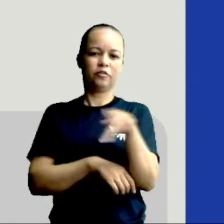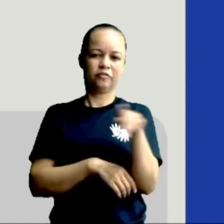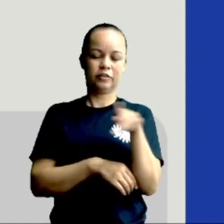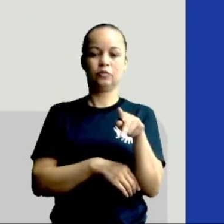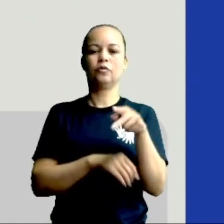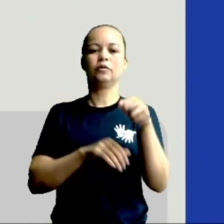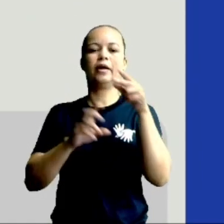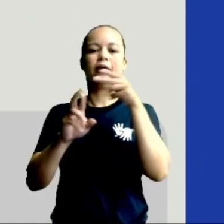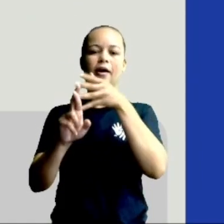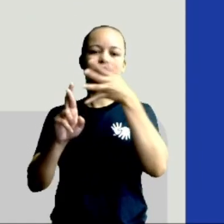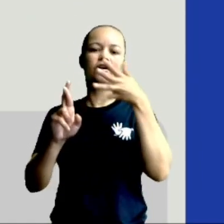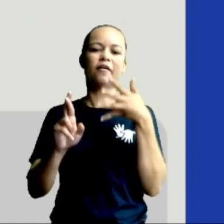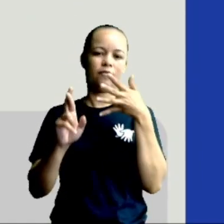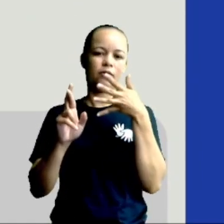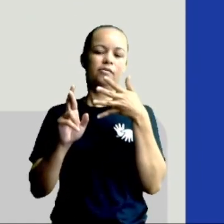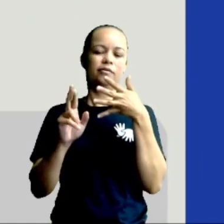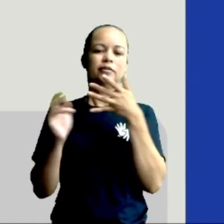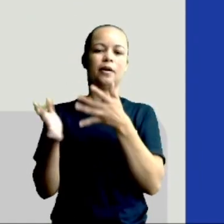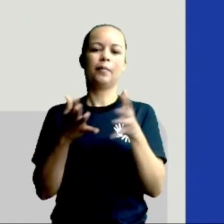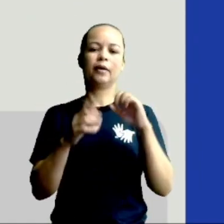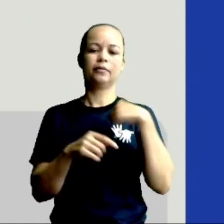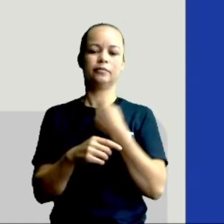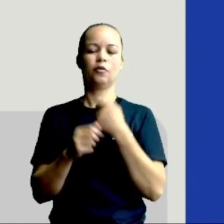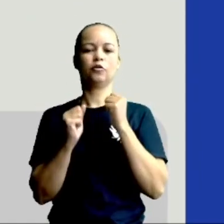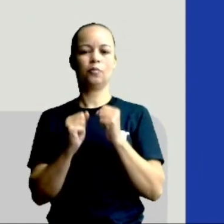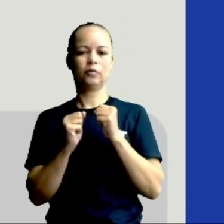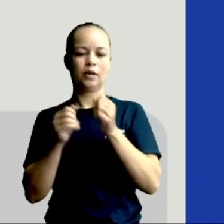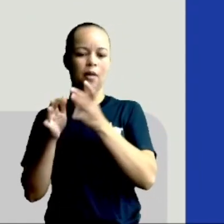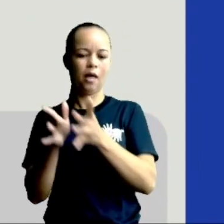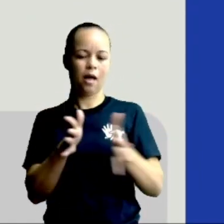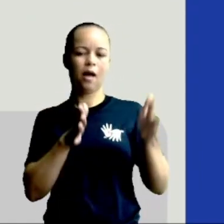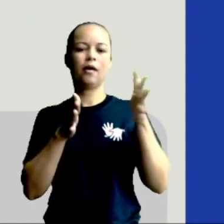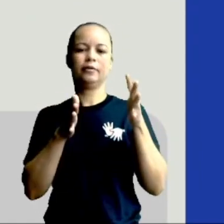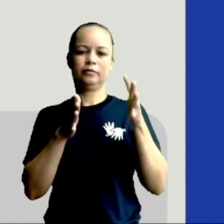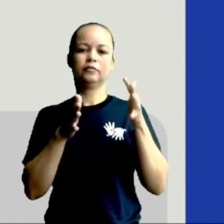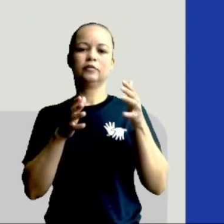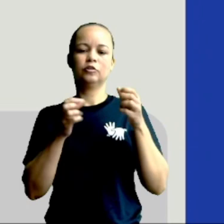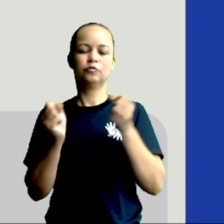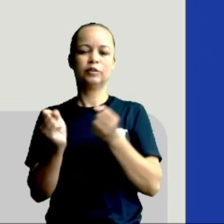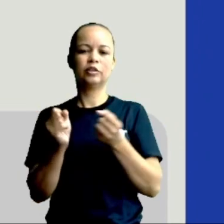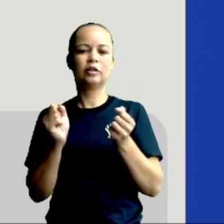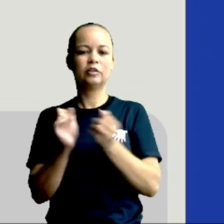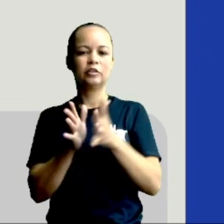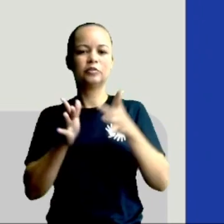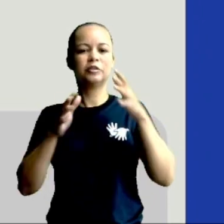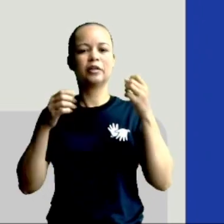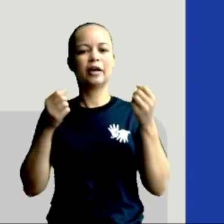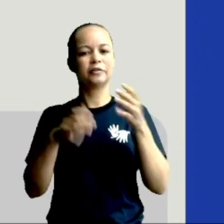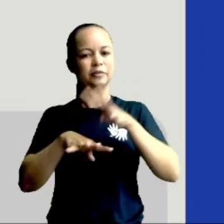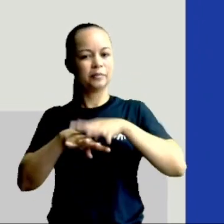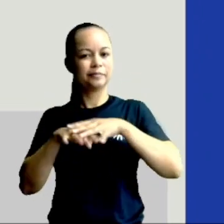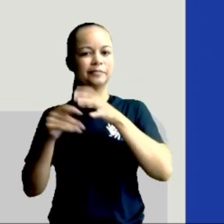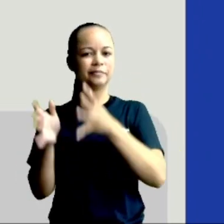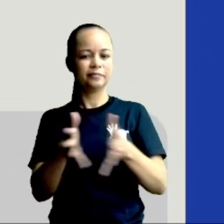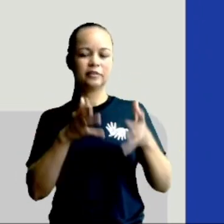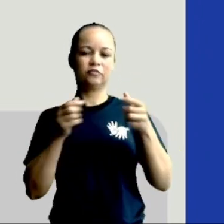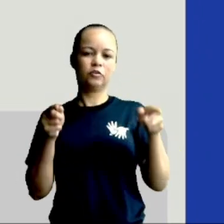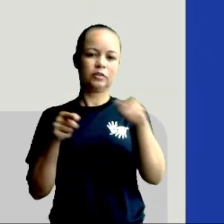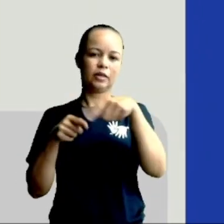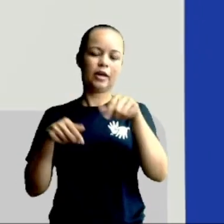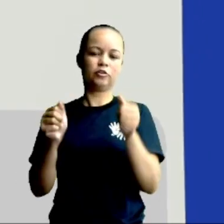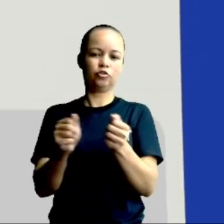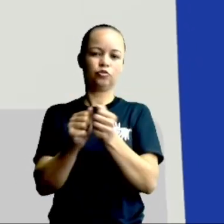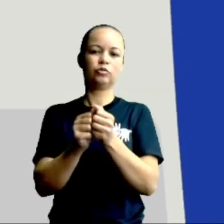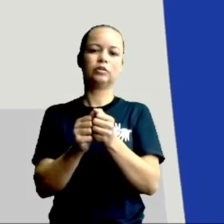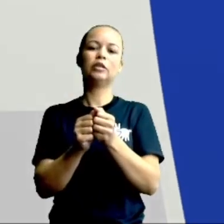as referências para que a gente possa continuar ainda mais desvendando esses mistérios da matemática, você aí juntinho em casa